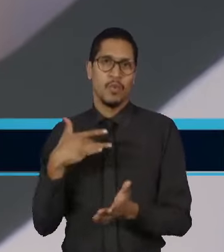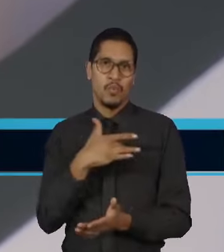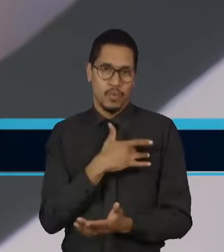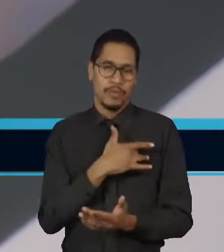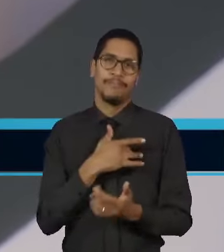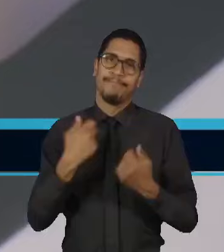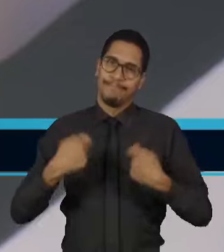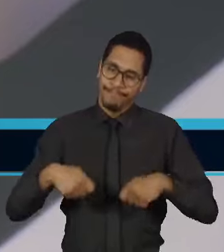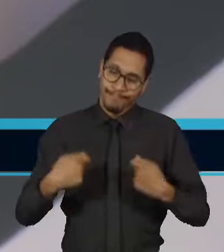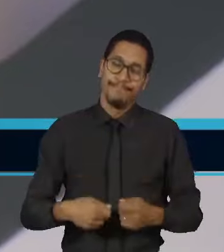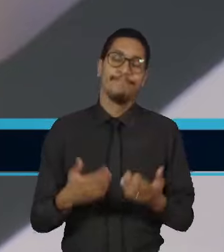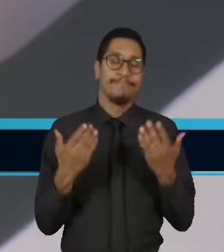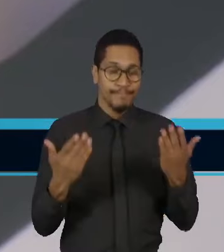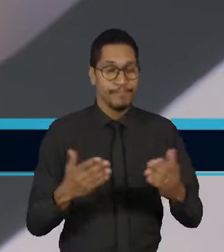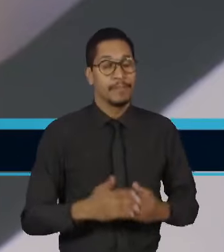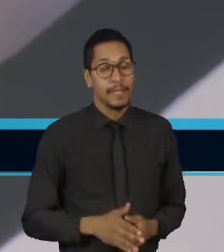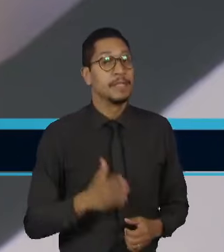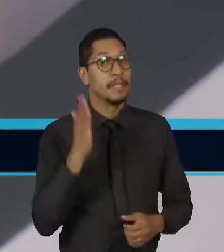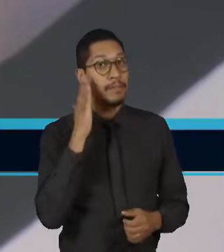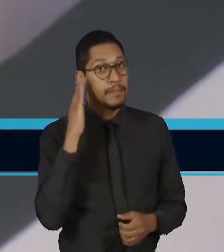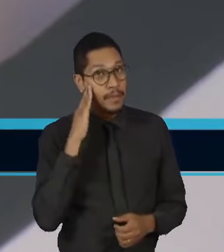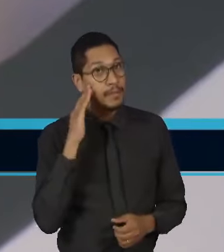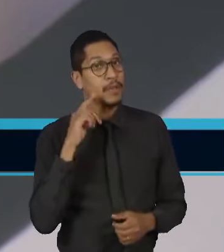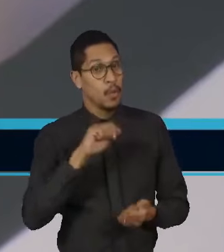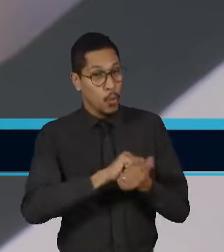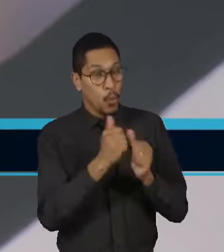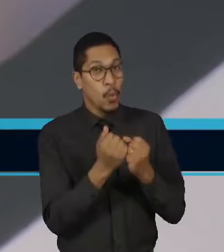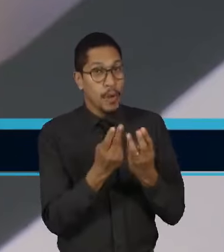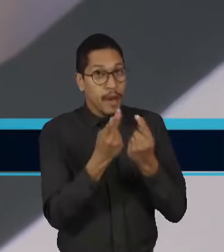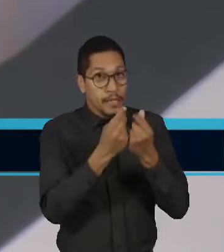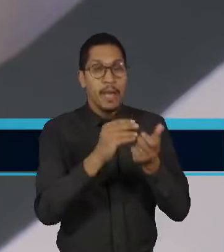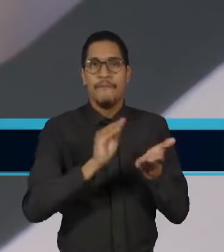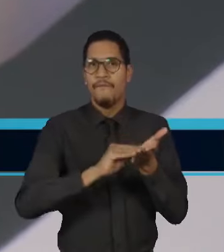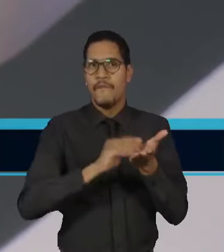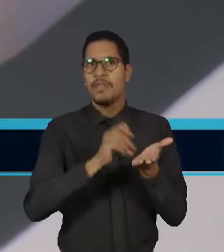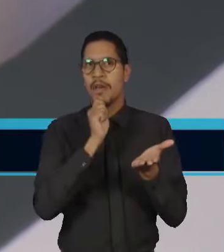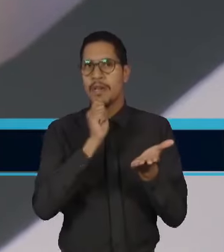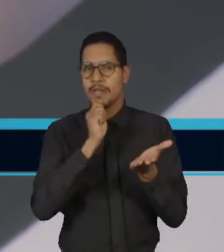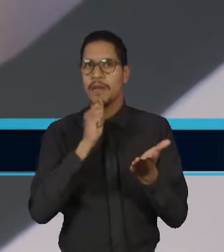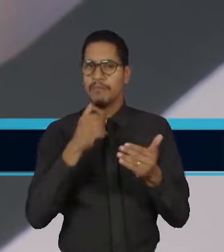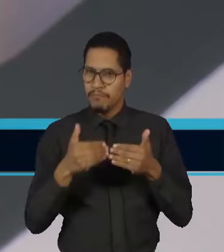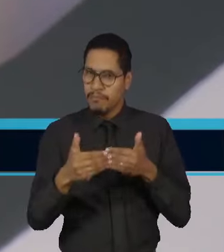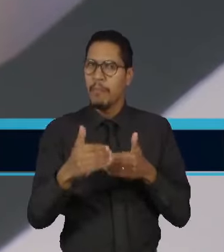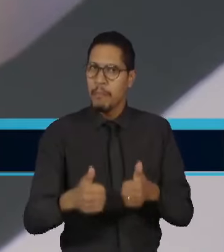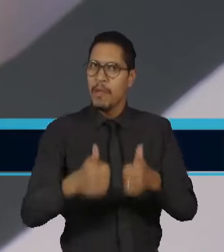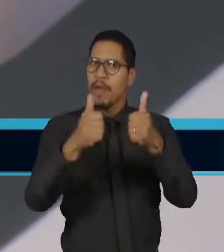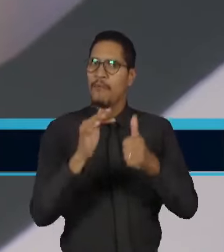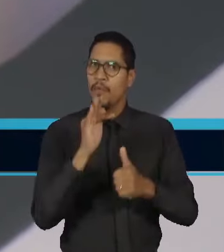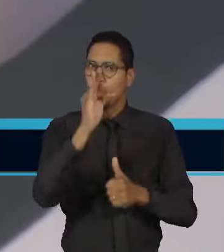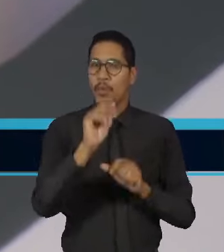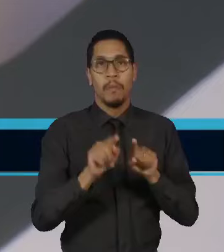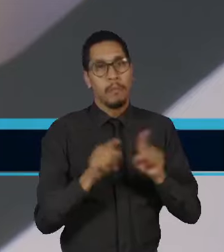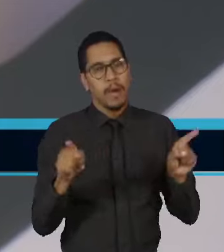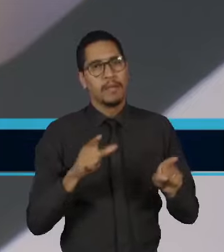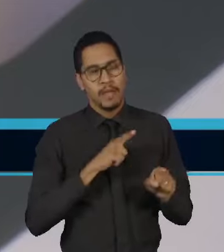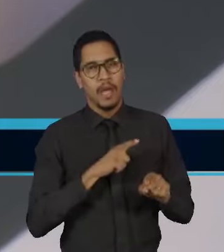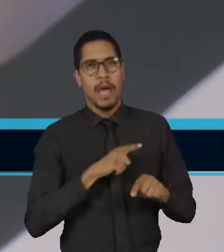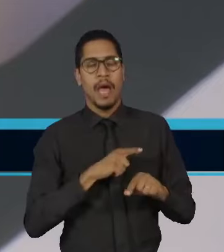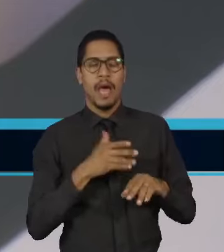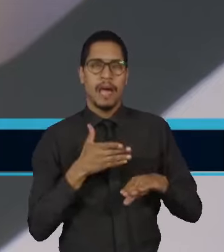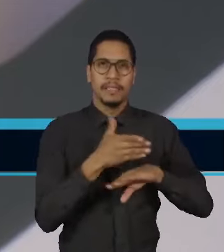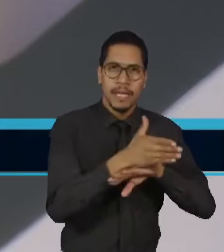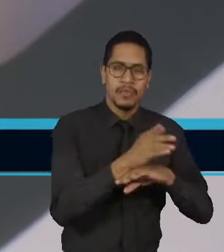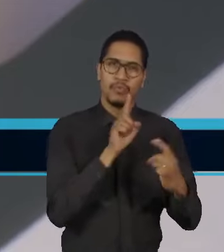claro a gente precisa ainda muito avançar em termos de qualidade mas o debate sobre acesso a gente já superou no Brasil